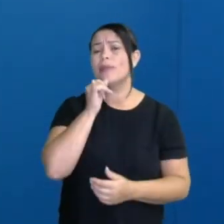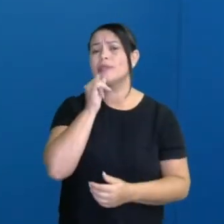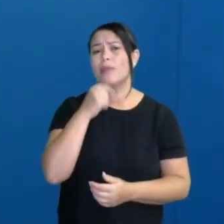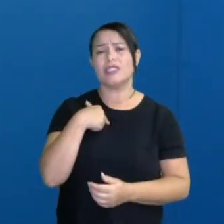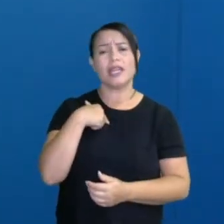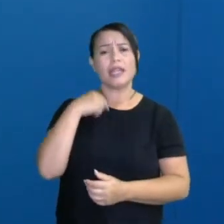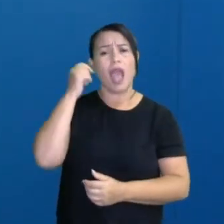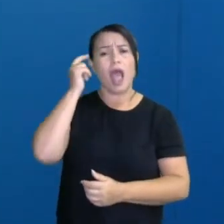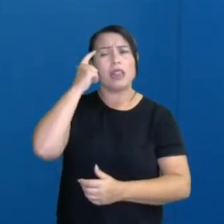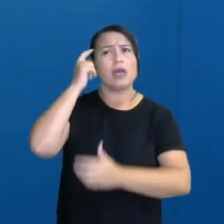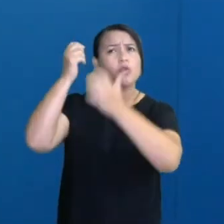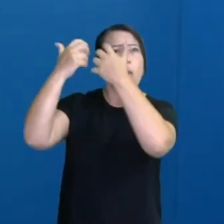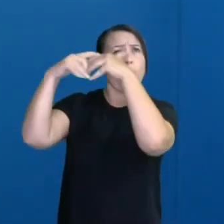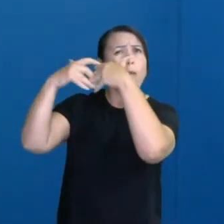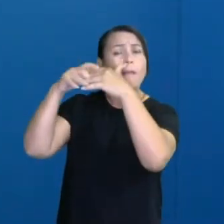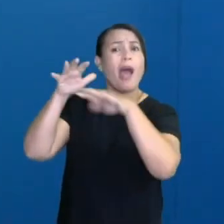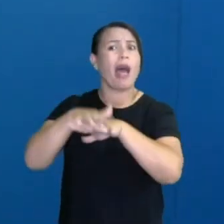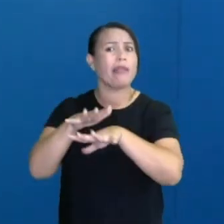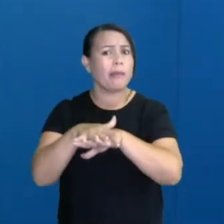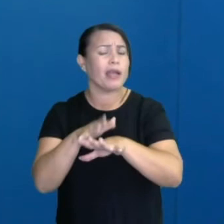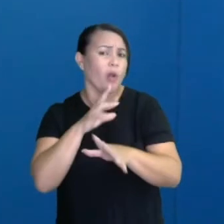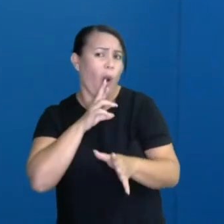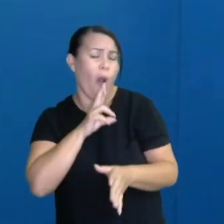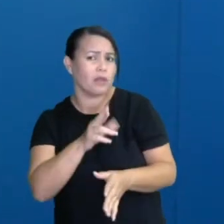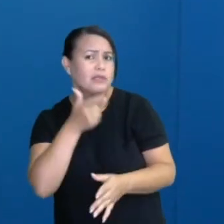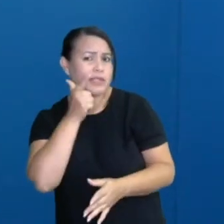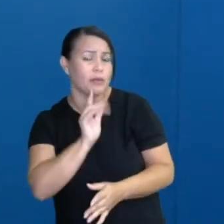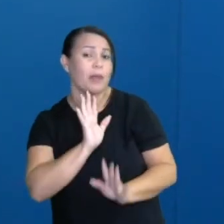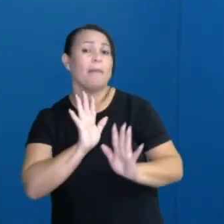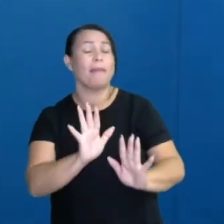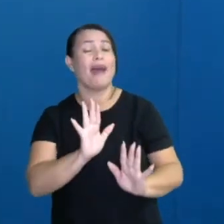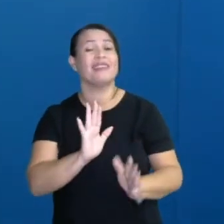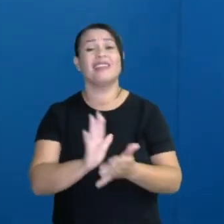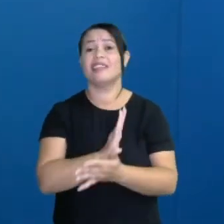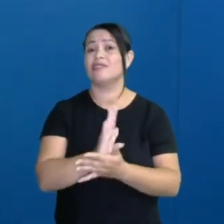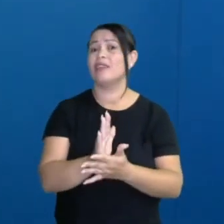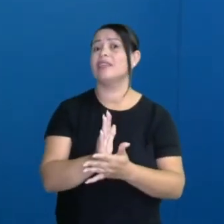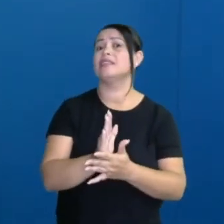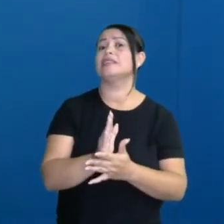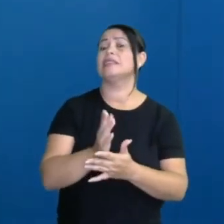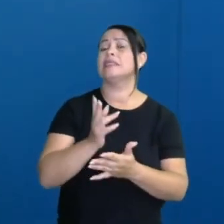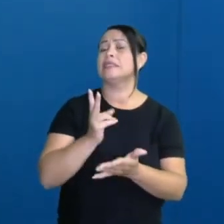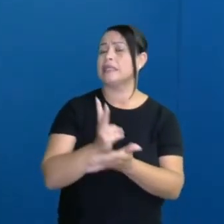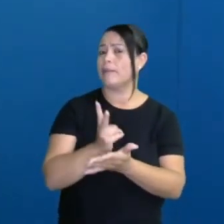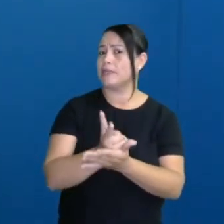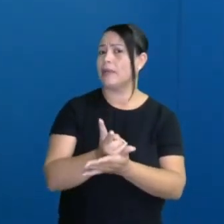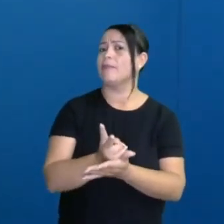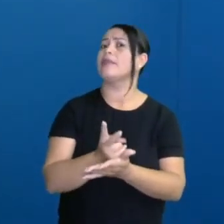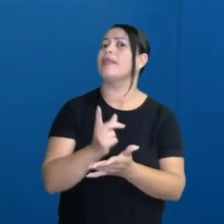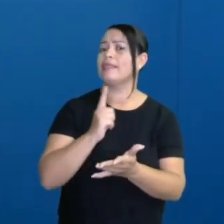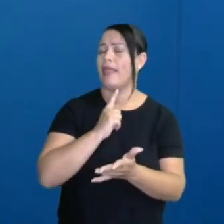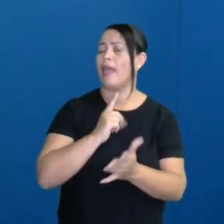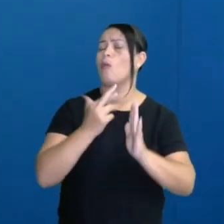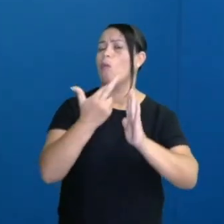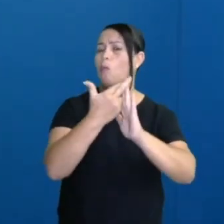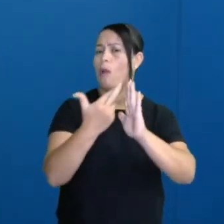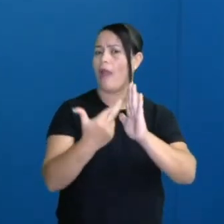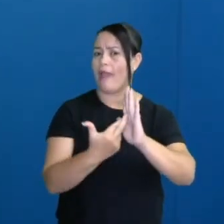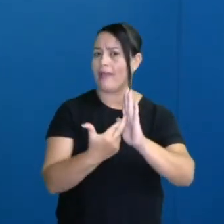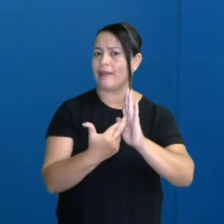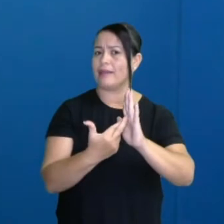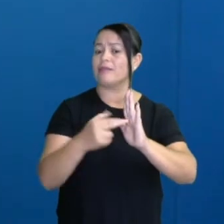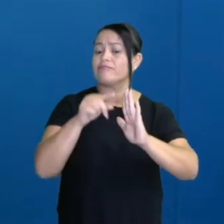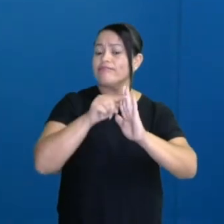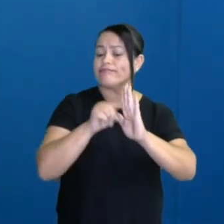lógica matemática, muitas vezes a gente consegue responder uma questão sem precisar da fórmula. Não é isso? Mas toda questão matemática, ela tem uma fórmula,